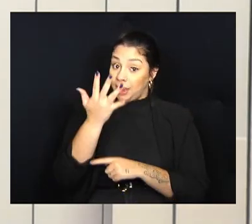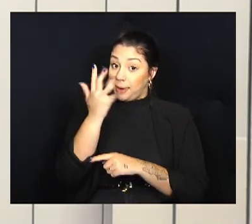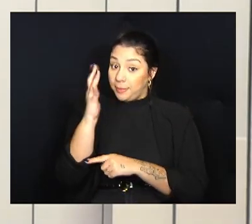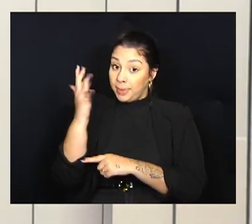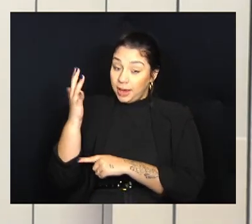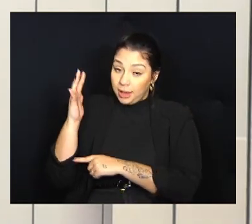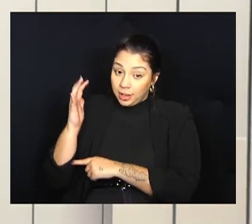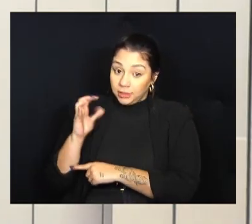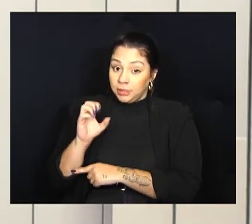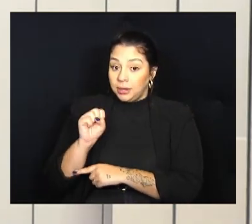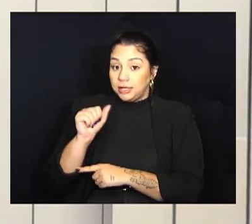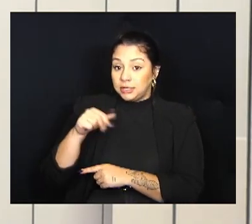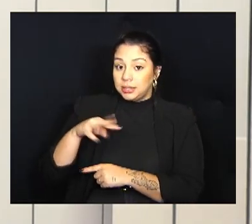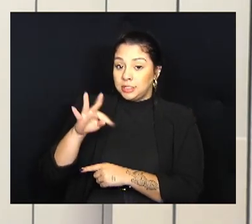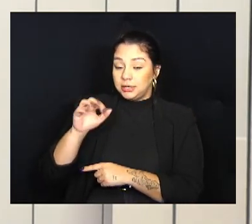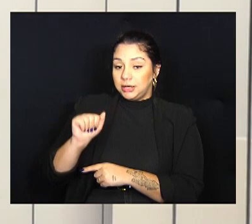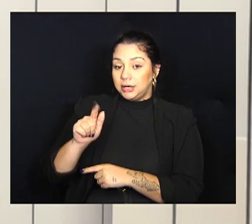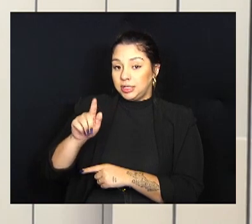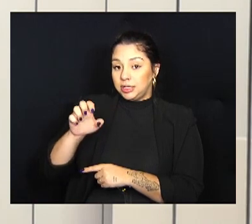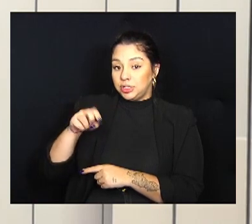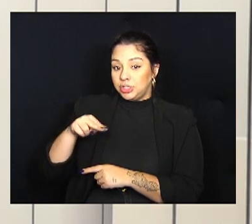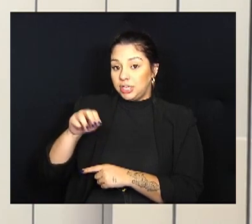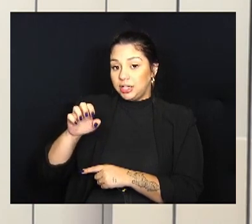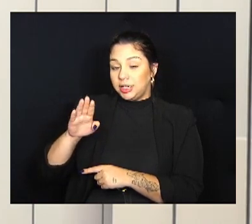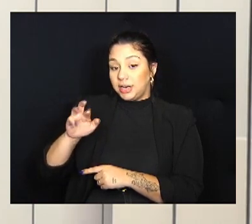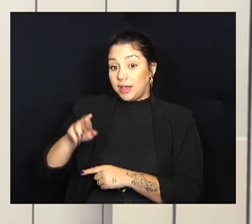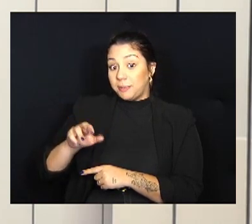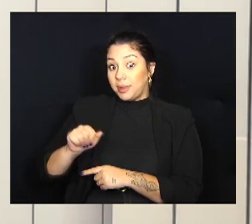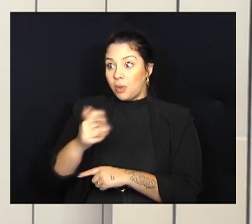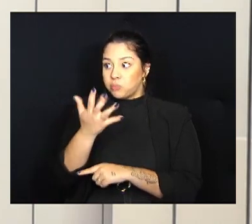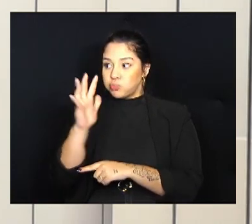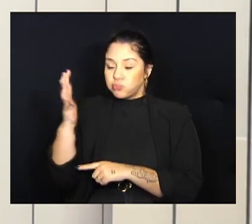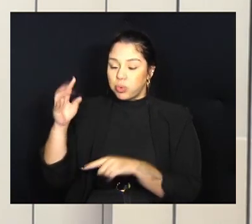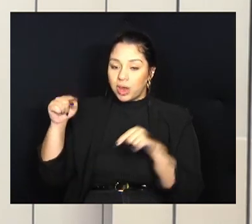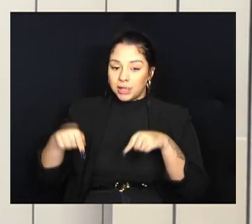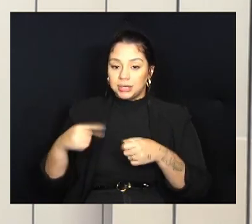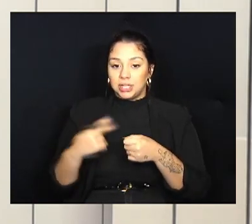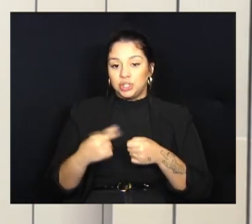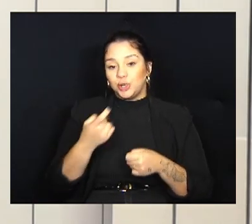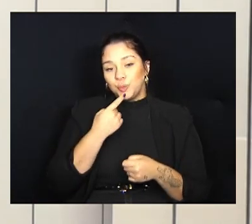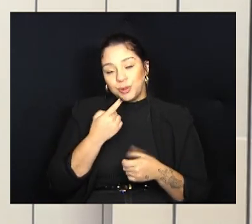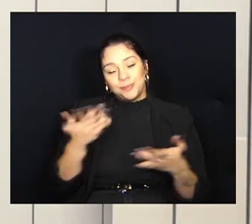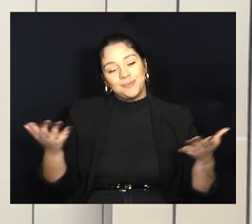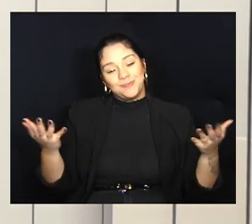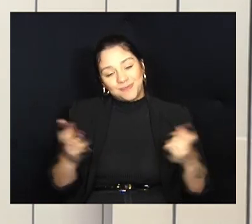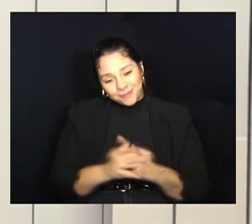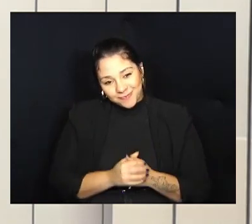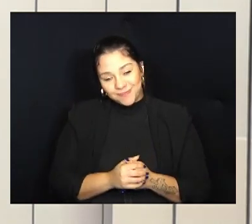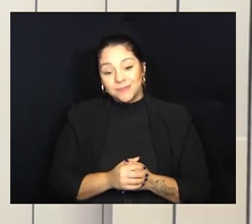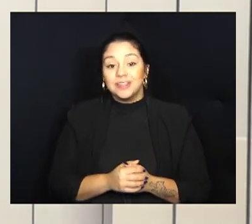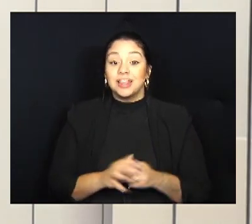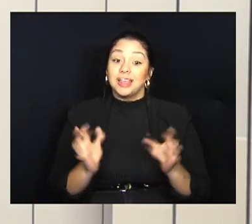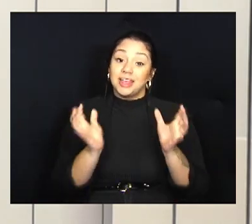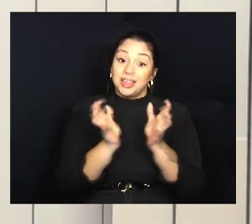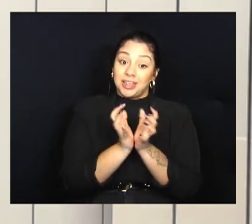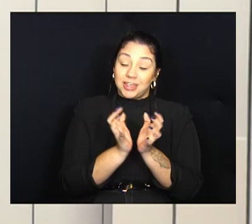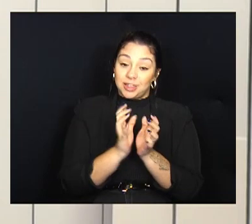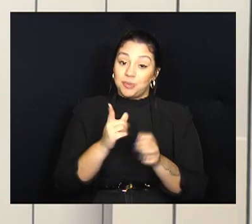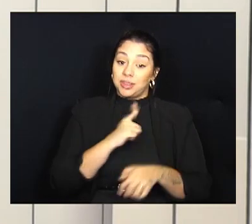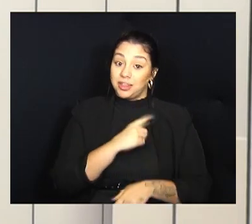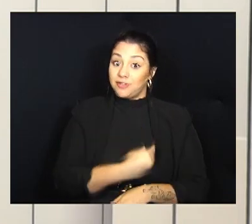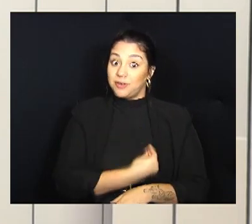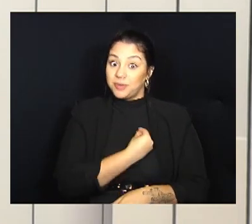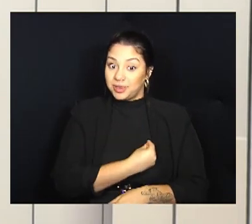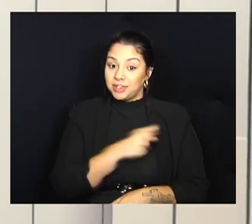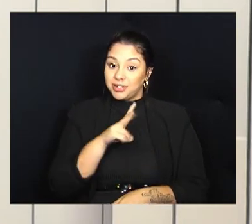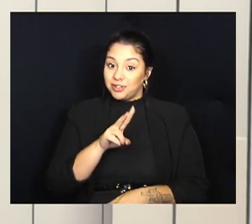considerada o maior remanescente de floresta aqui da cidade de Campinas. E claro que a nossa equipe esteve por lá, vai